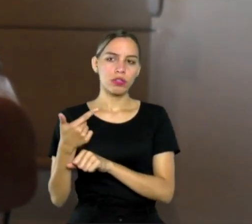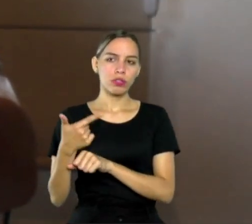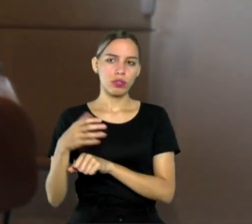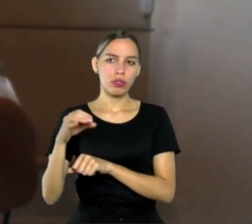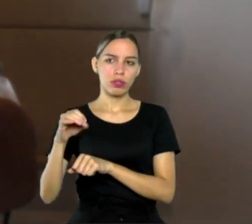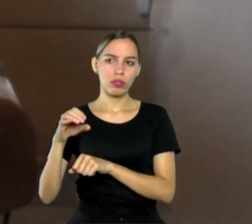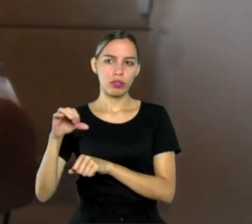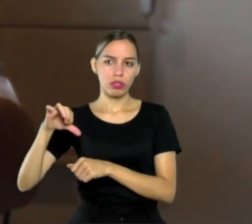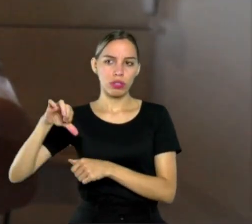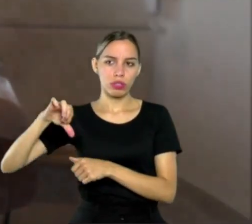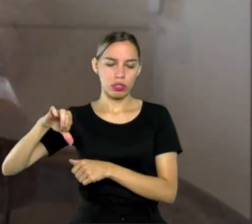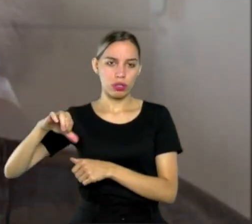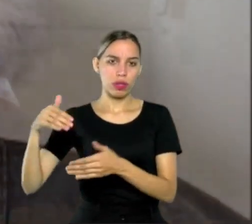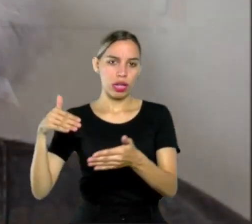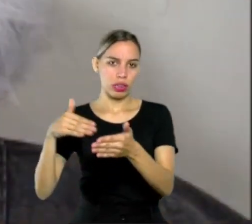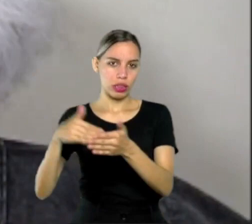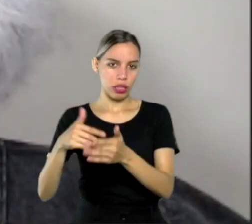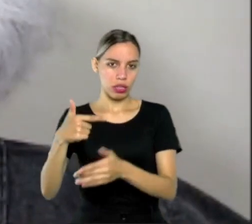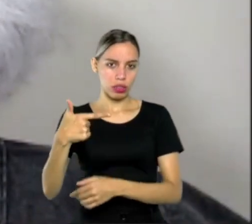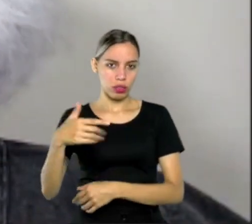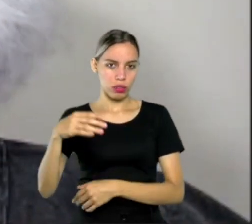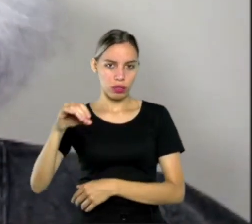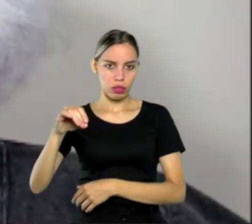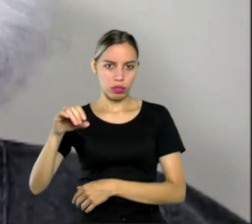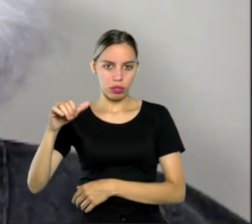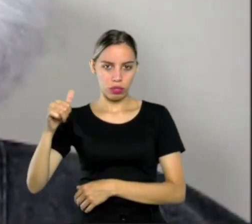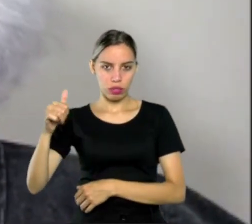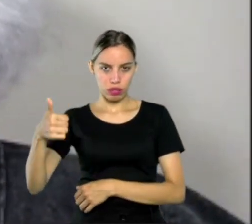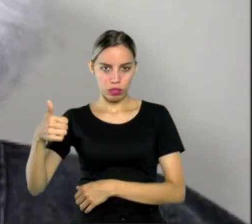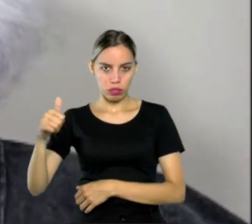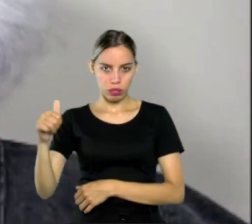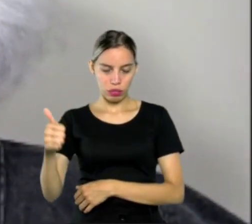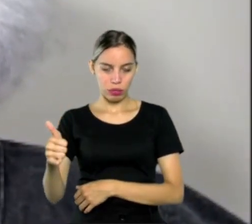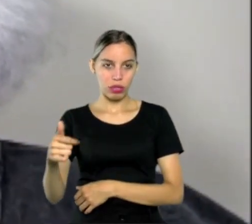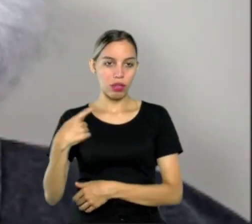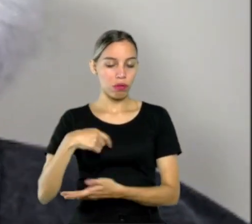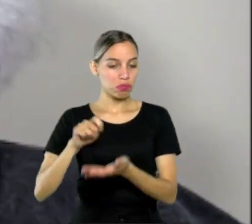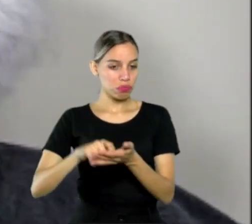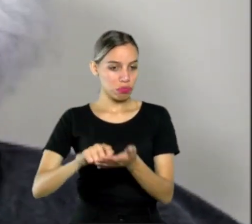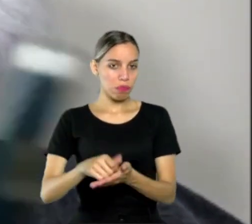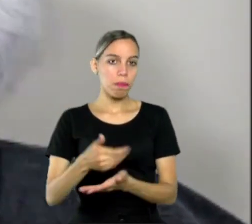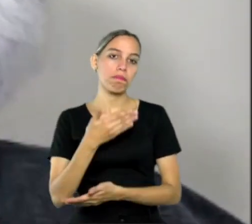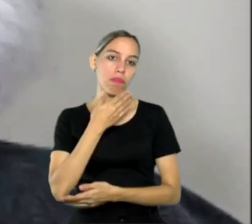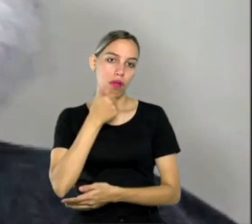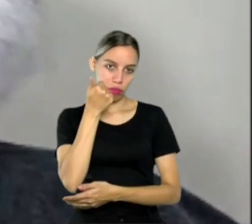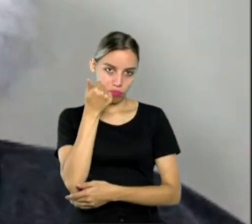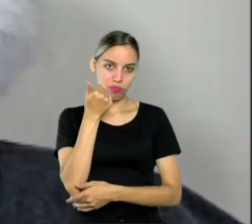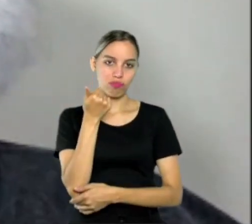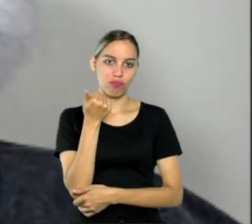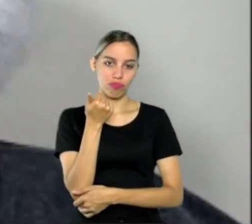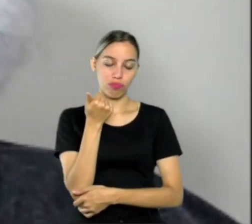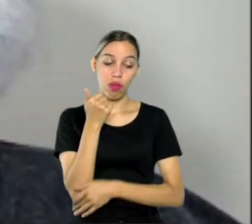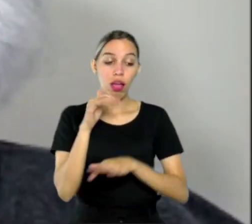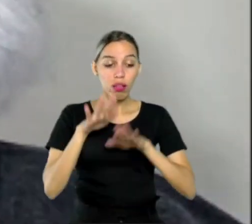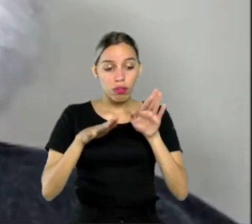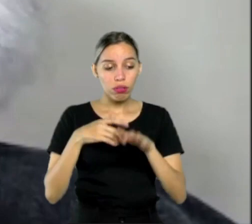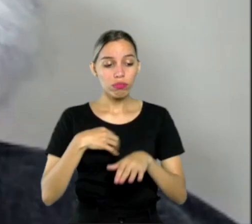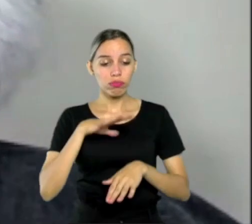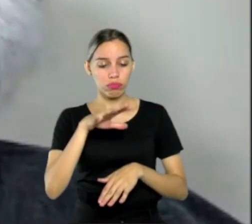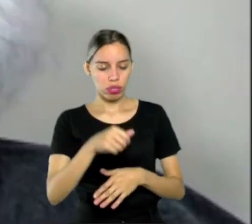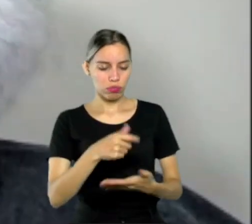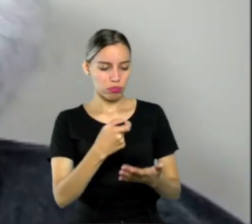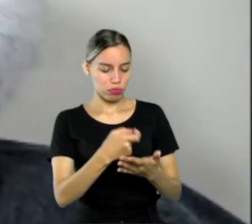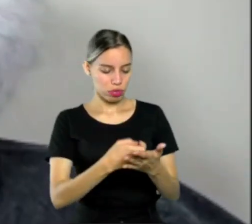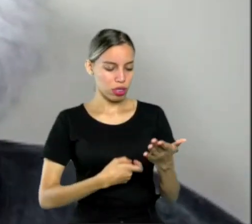as épocas, foram os anos que eu escrevi melhor, sabe? Às vezes eu pego um texto dessa época, que eu já me